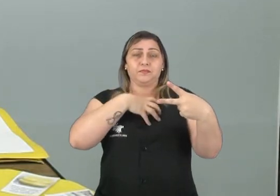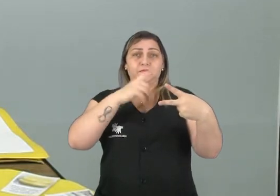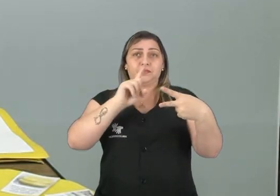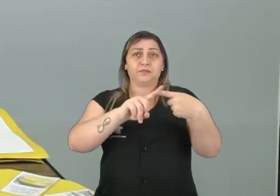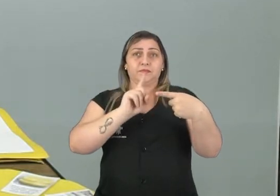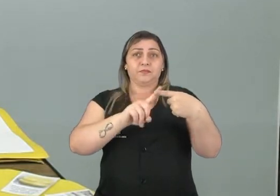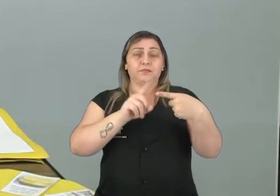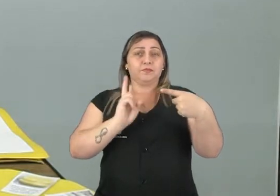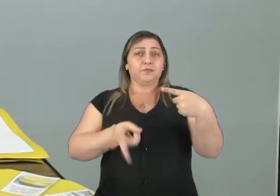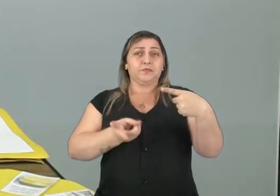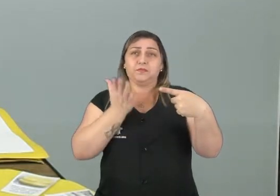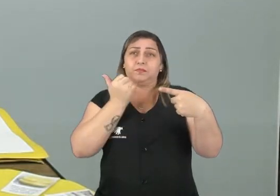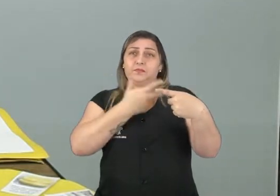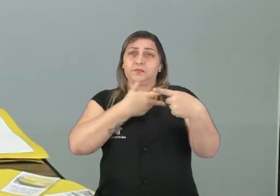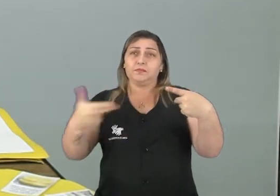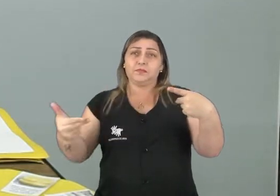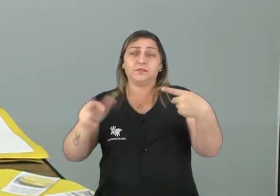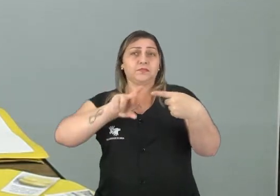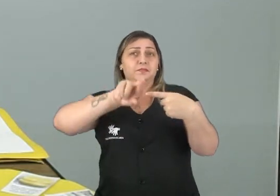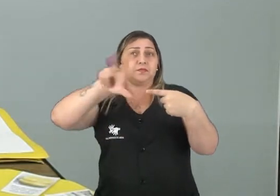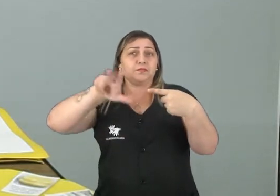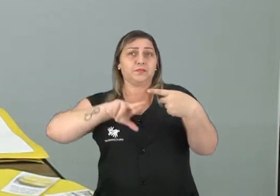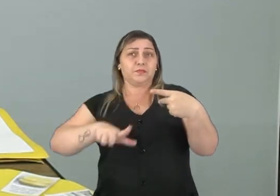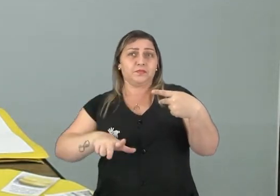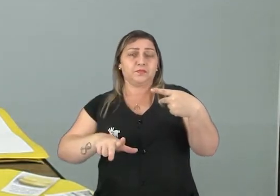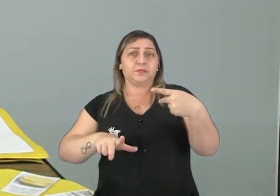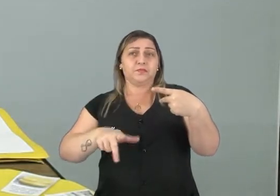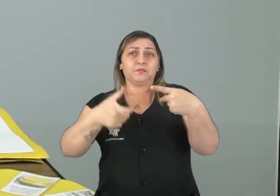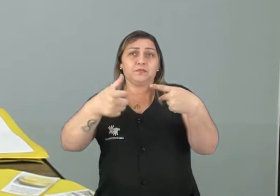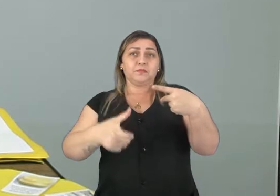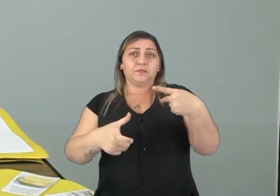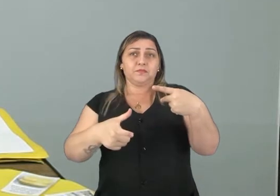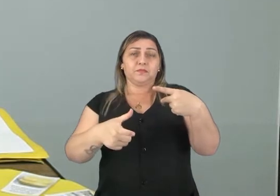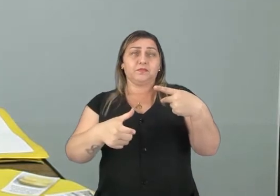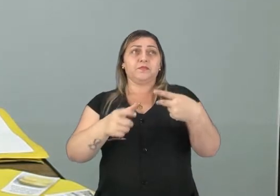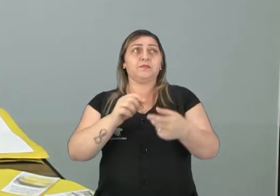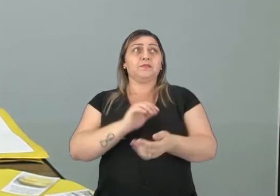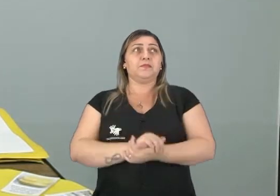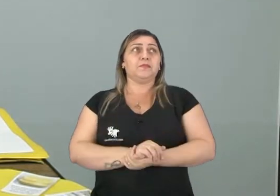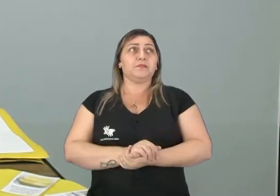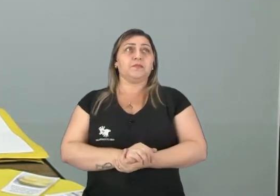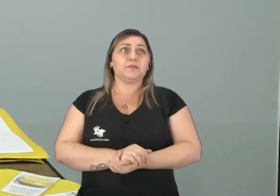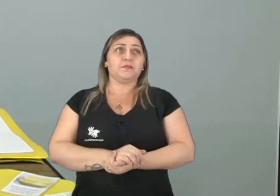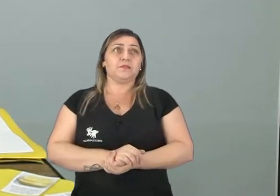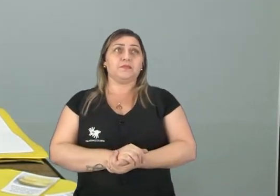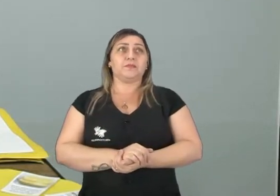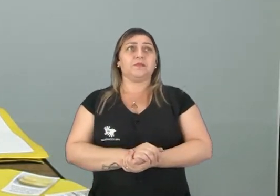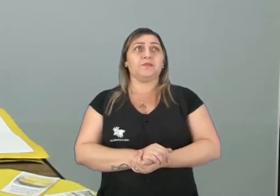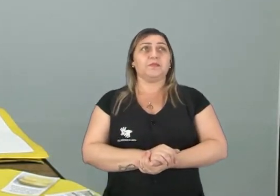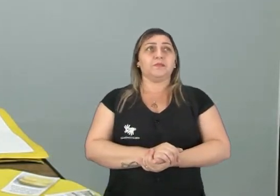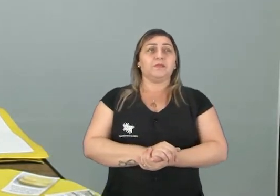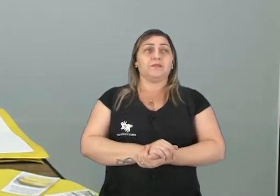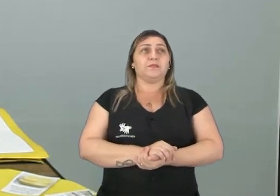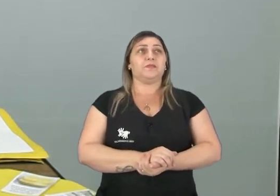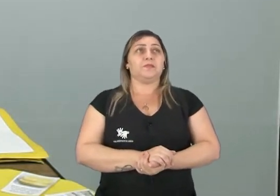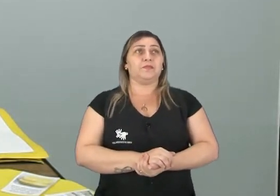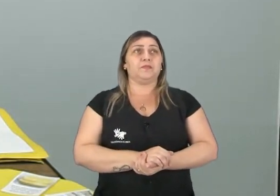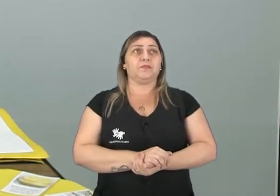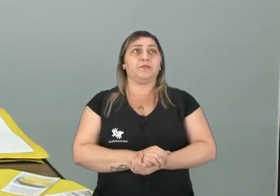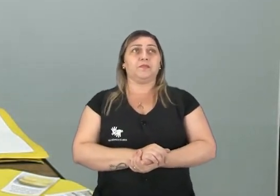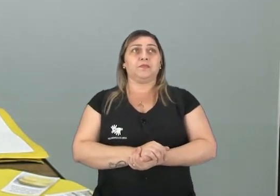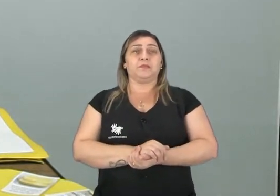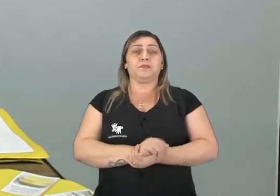mesmo alimento em diferentes, certo? Eles já estão aqui em diferentes consumos. Aqui ele